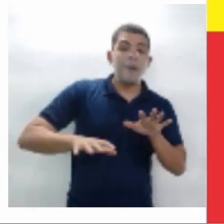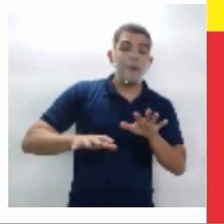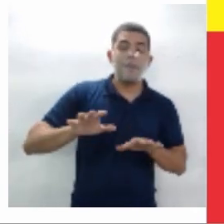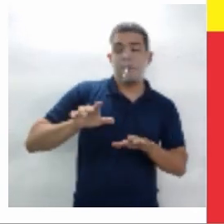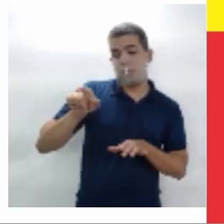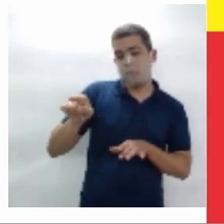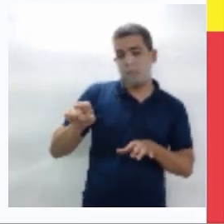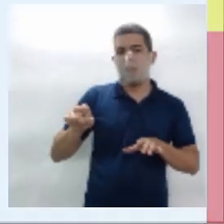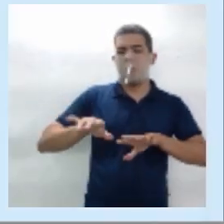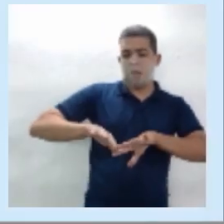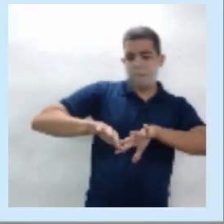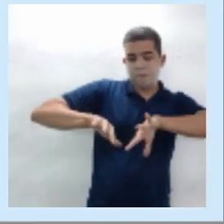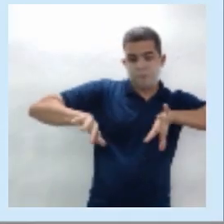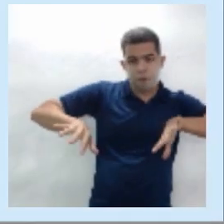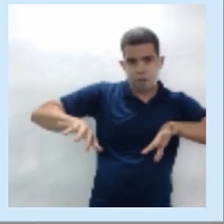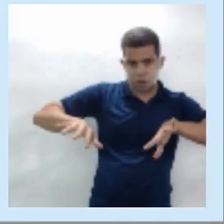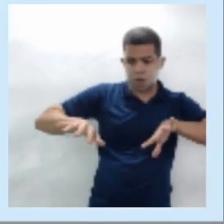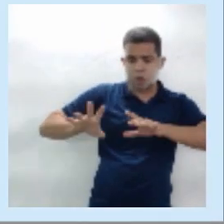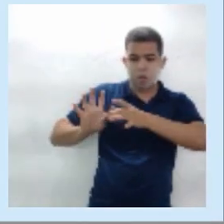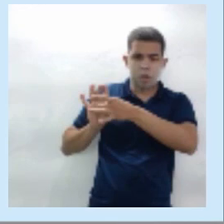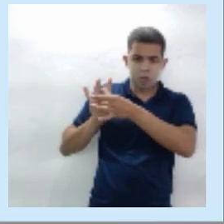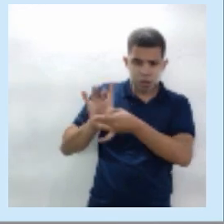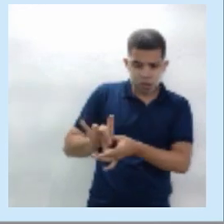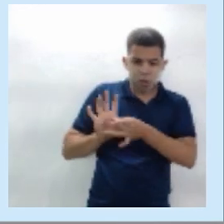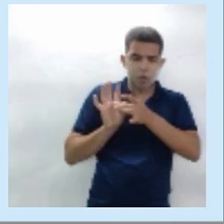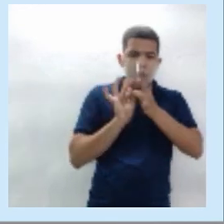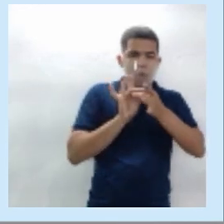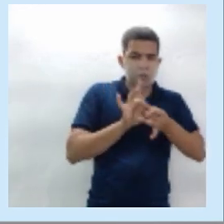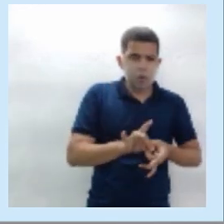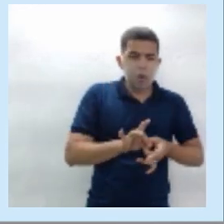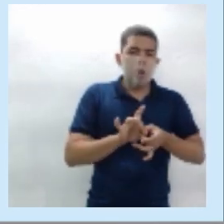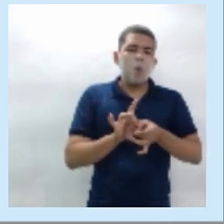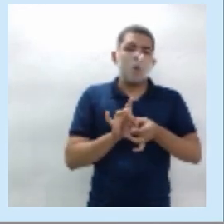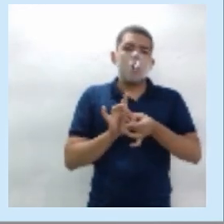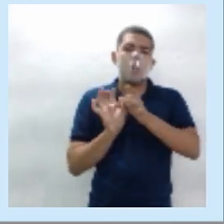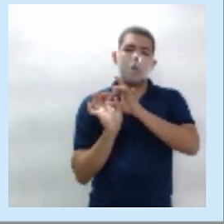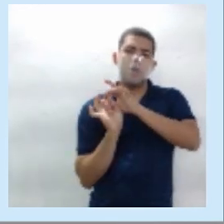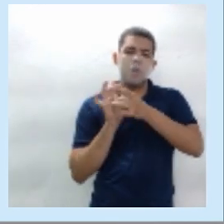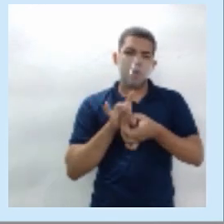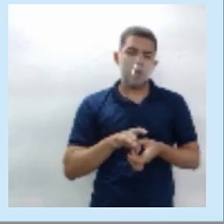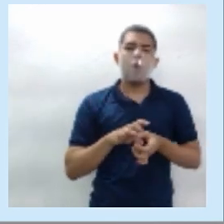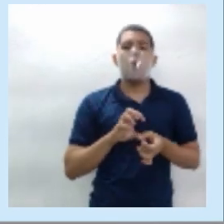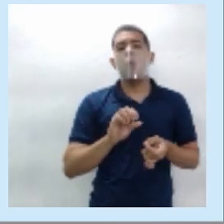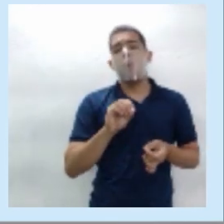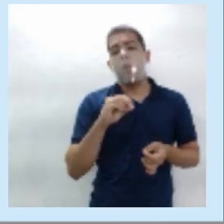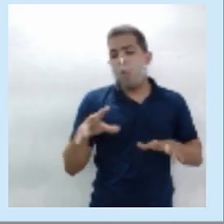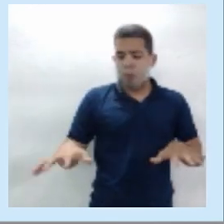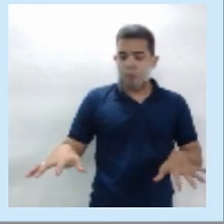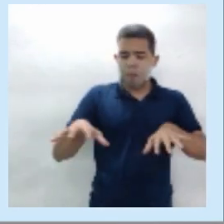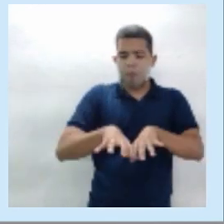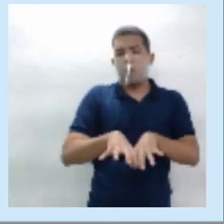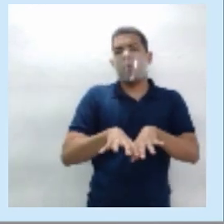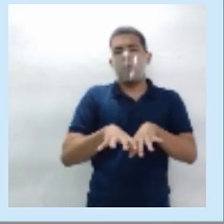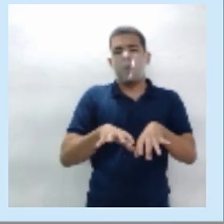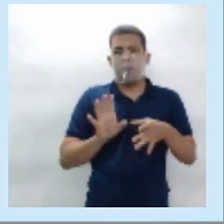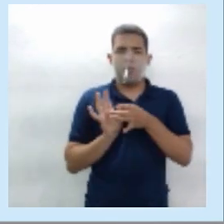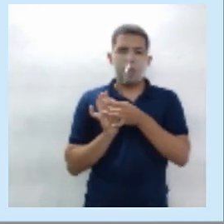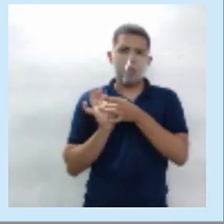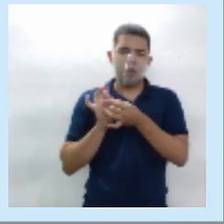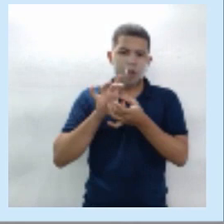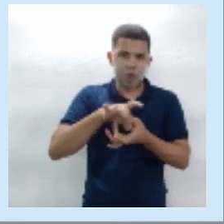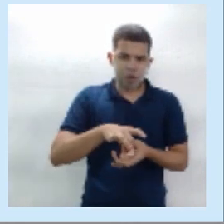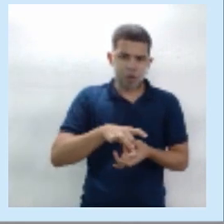irão afastar os nossos continentes ou juntar os nossos continentes.